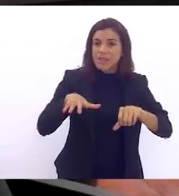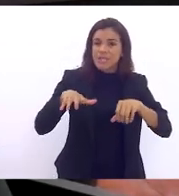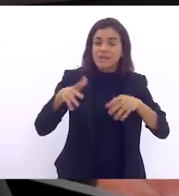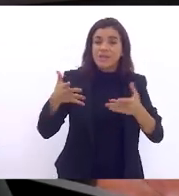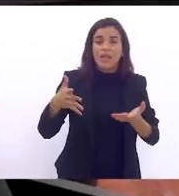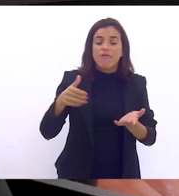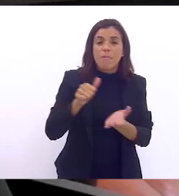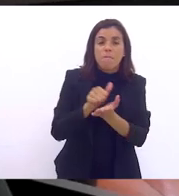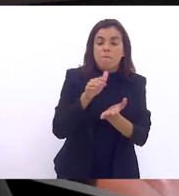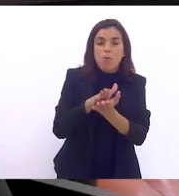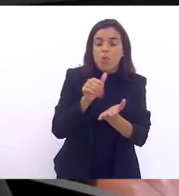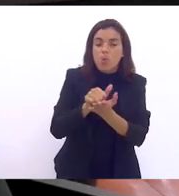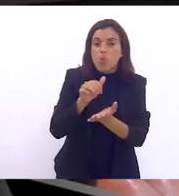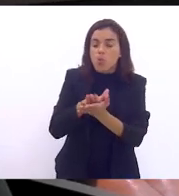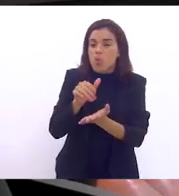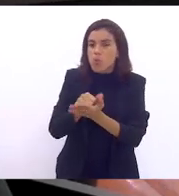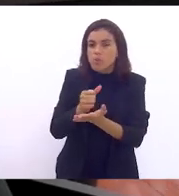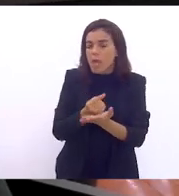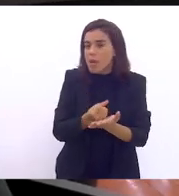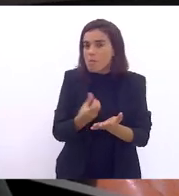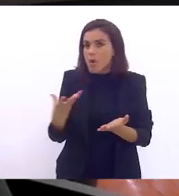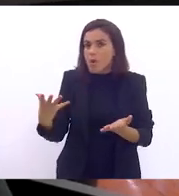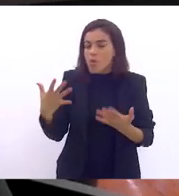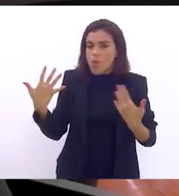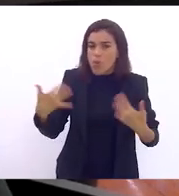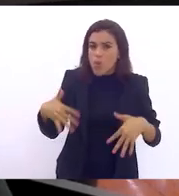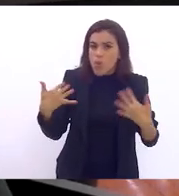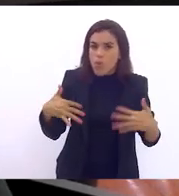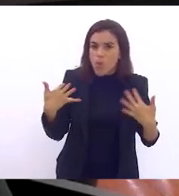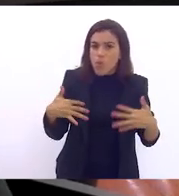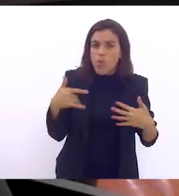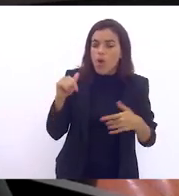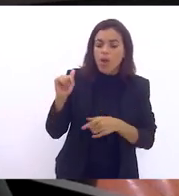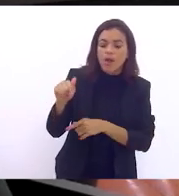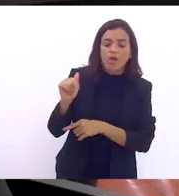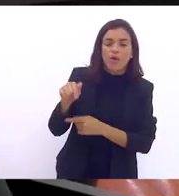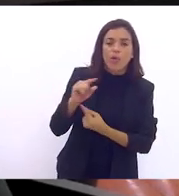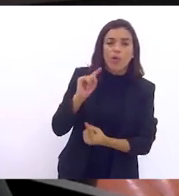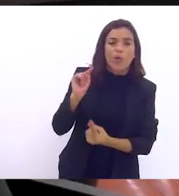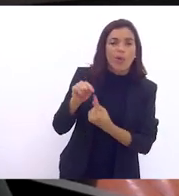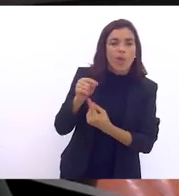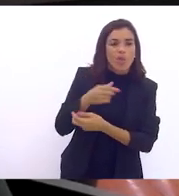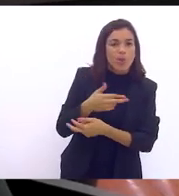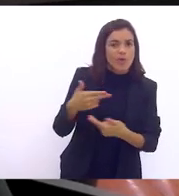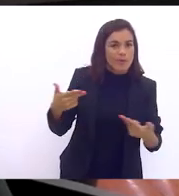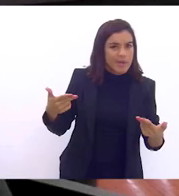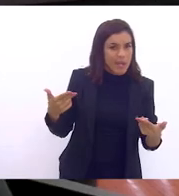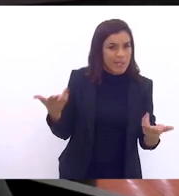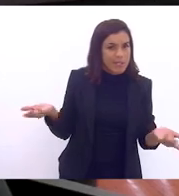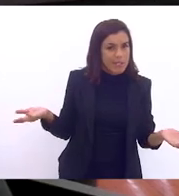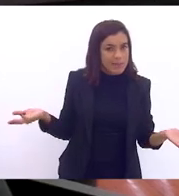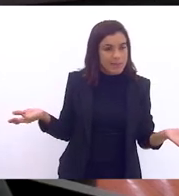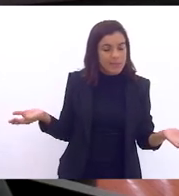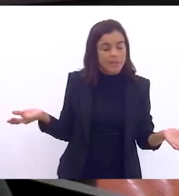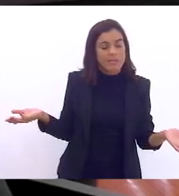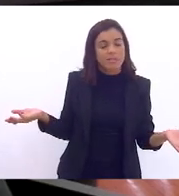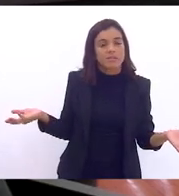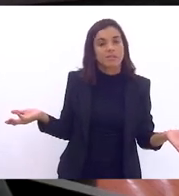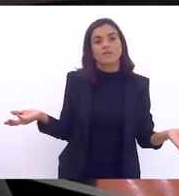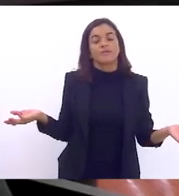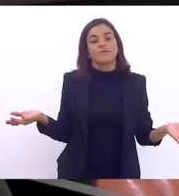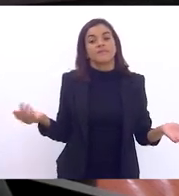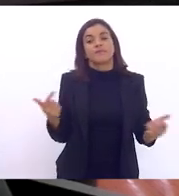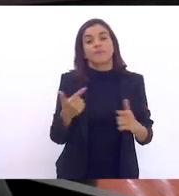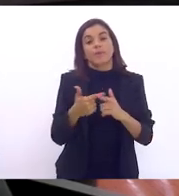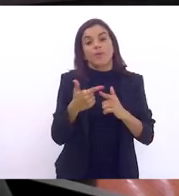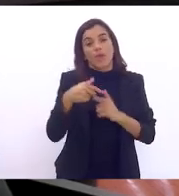de multas que a meu ver elas estão eivada de de de nulidade por quê eh eh a